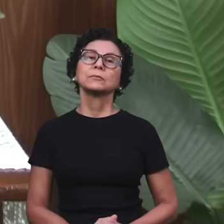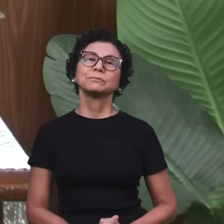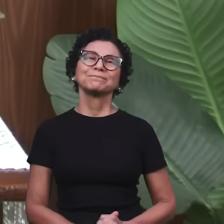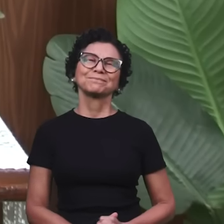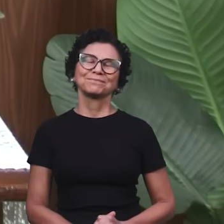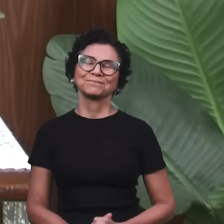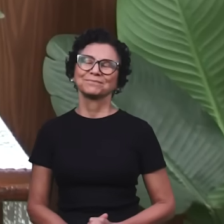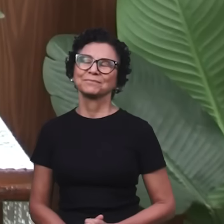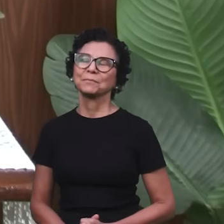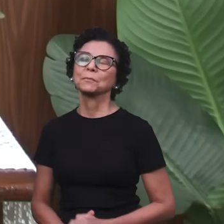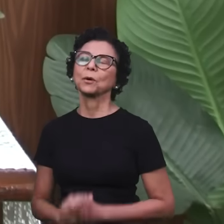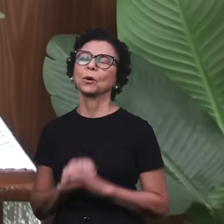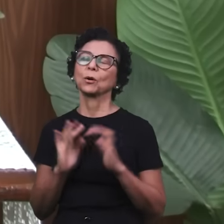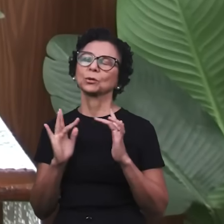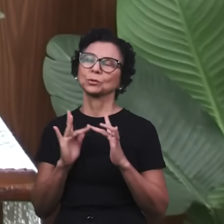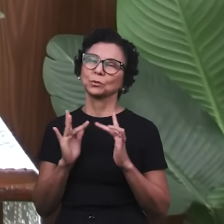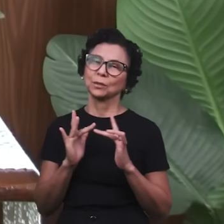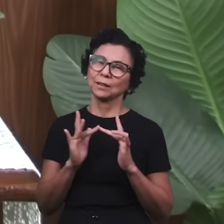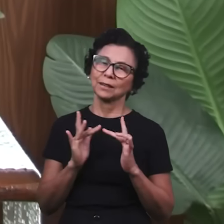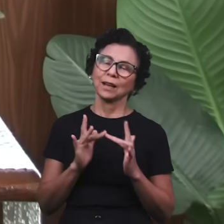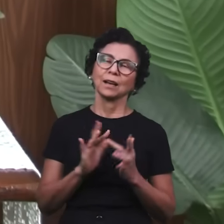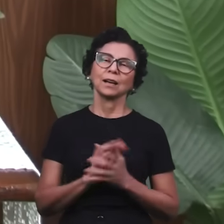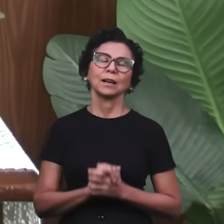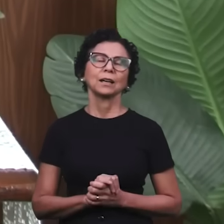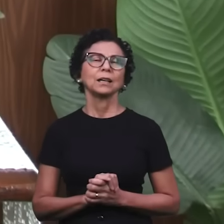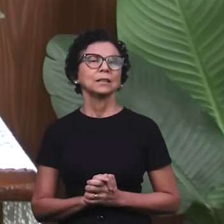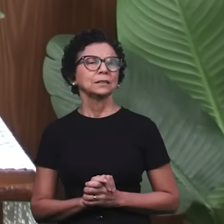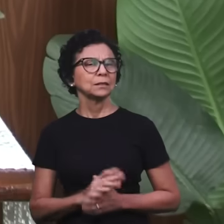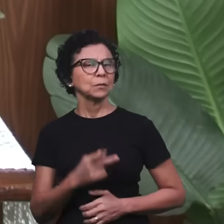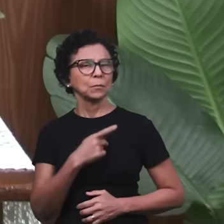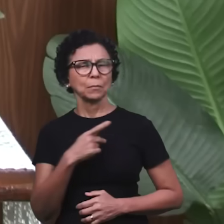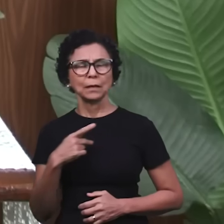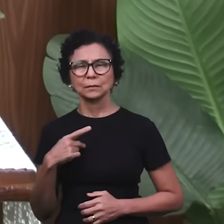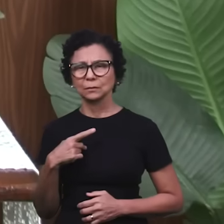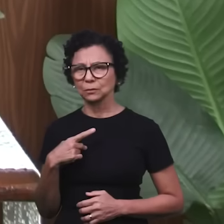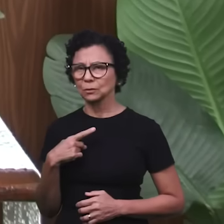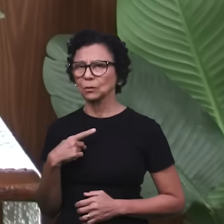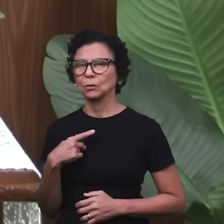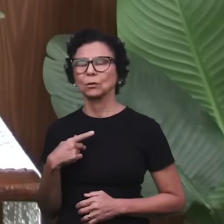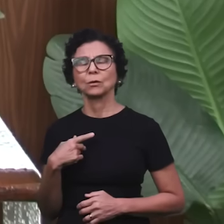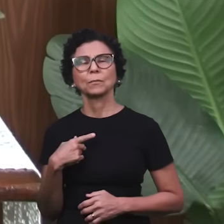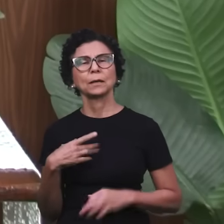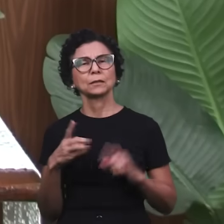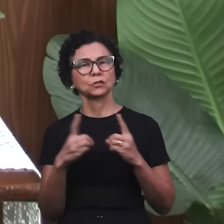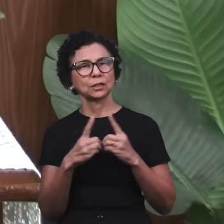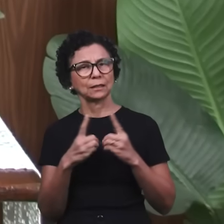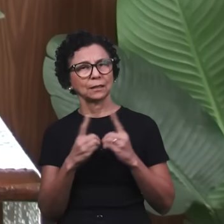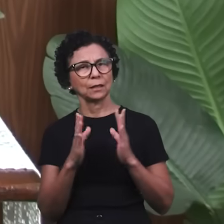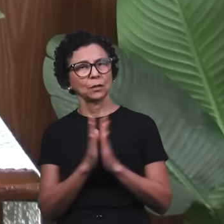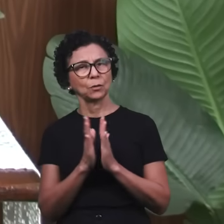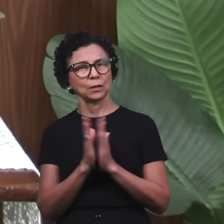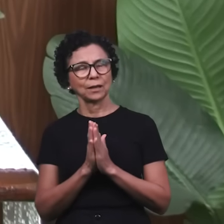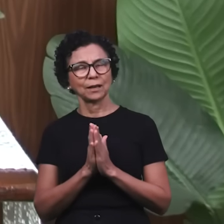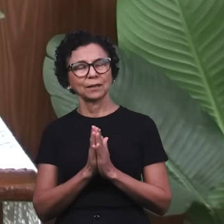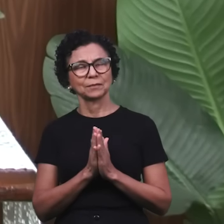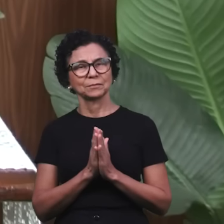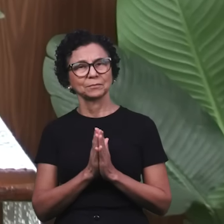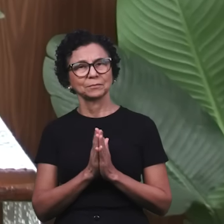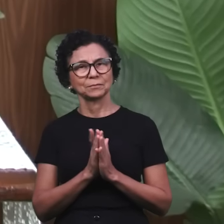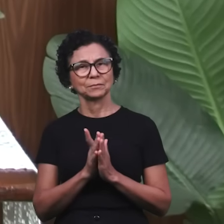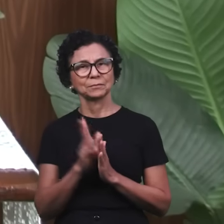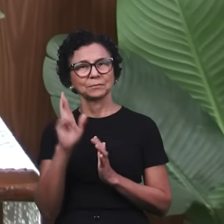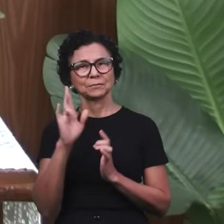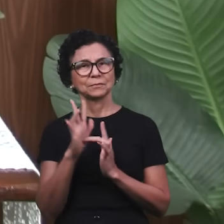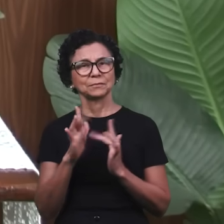entrar em contato. Sempre terá do outro lado da linha um pastor para atender e para orar por você. Amém a todos, a paz do Senhor